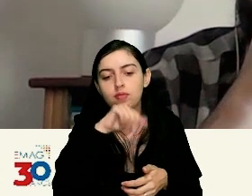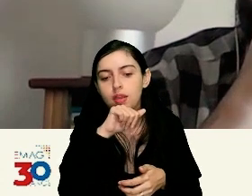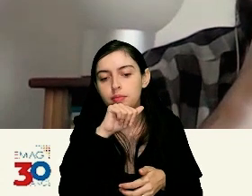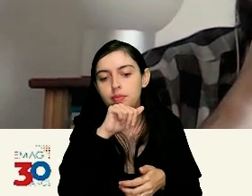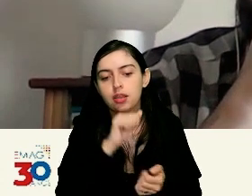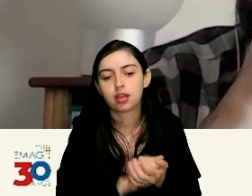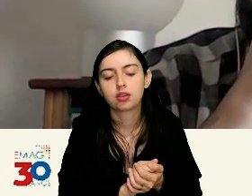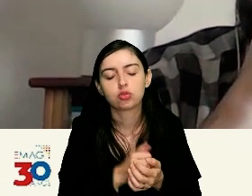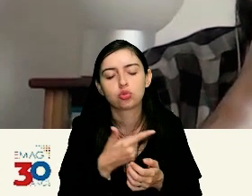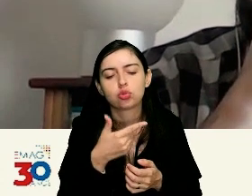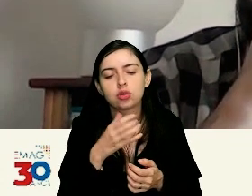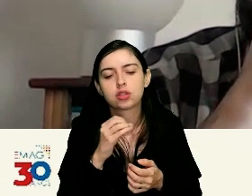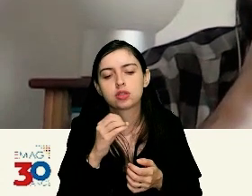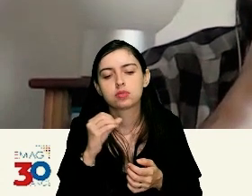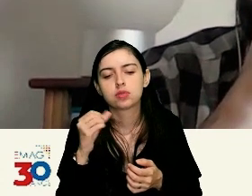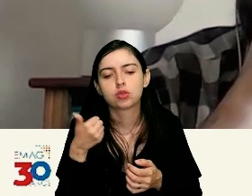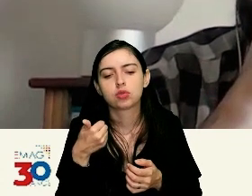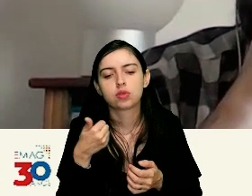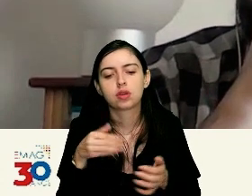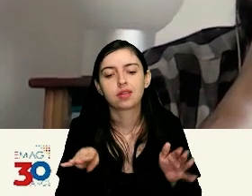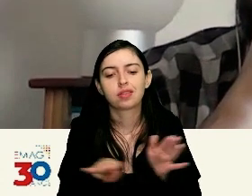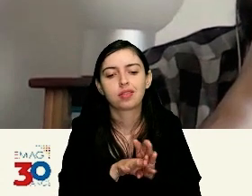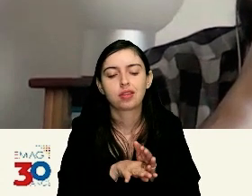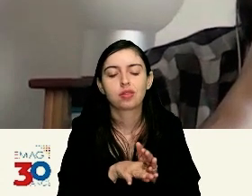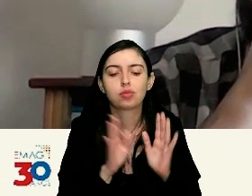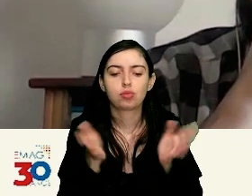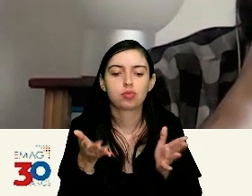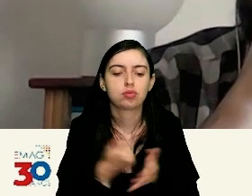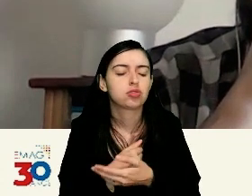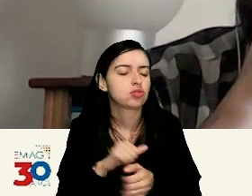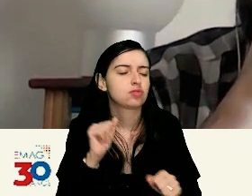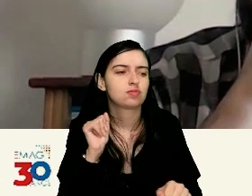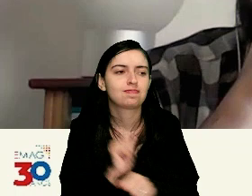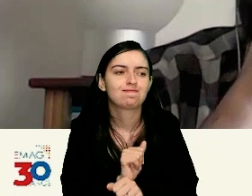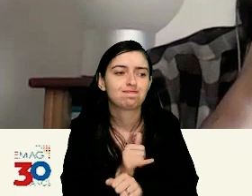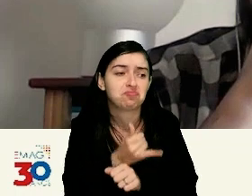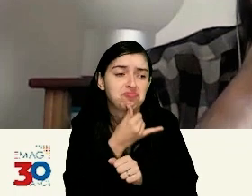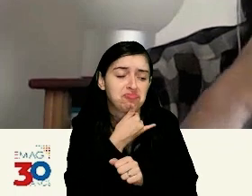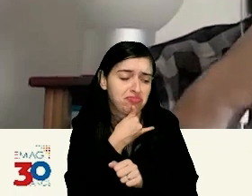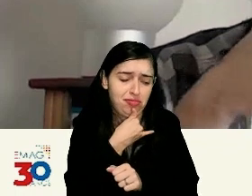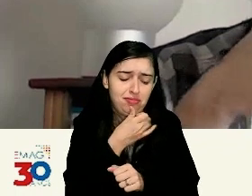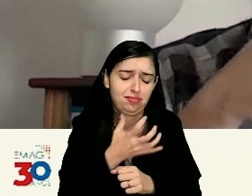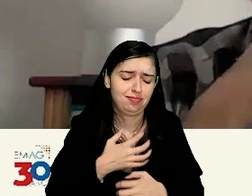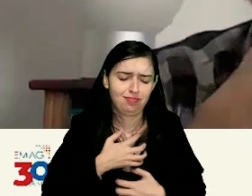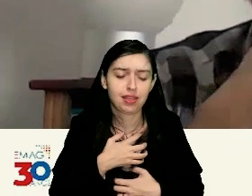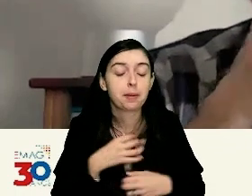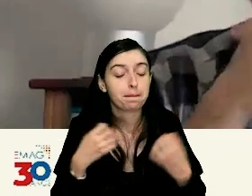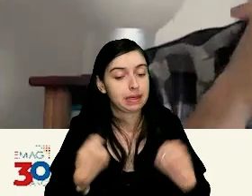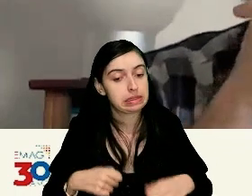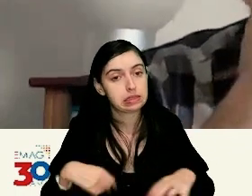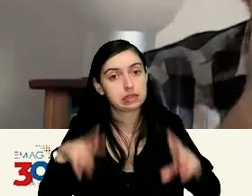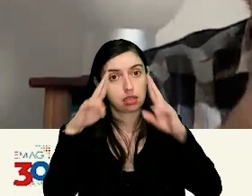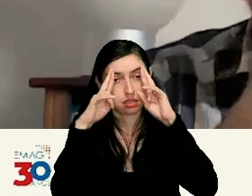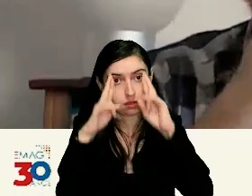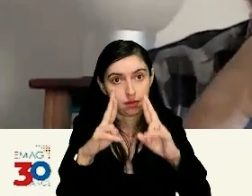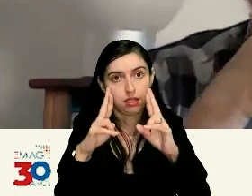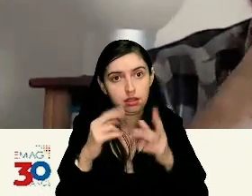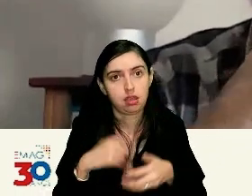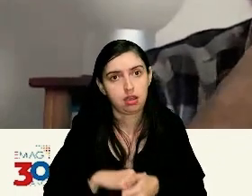2001, quando eu perdi meu pai, até hoje, ela está enlutada. A gente tem que respeitar isso daí, né?